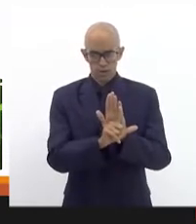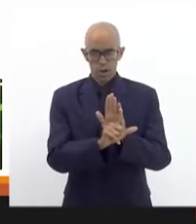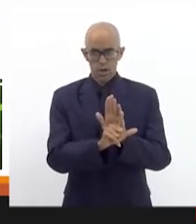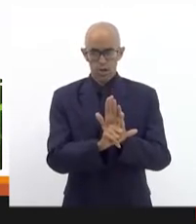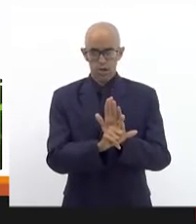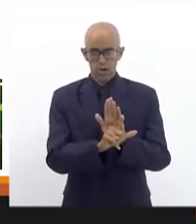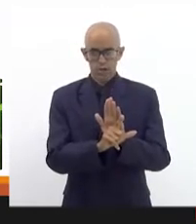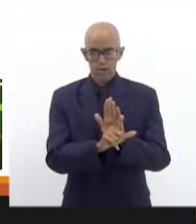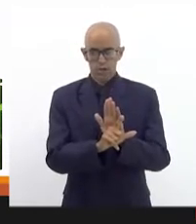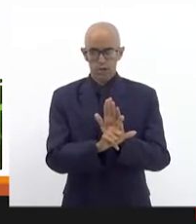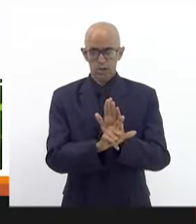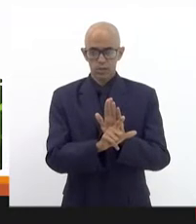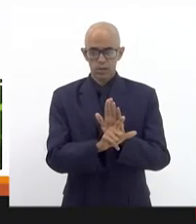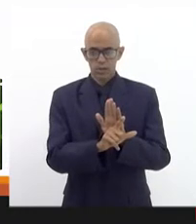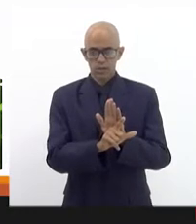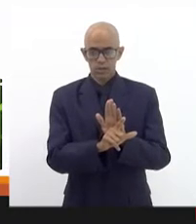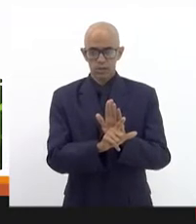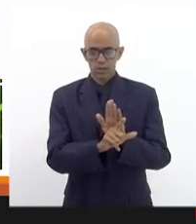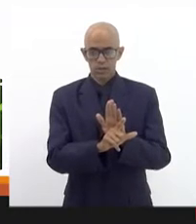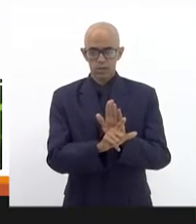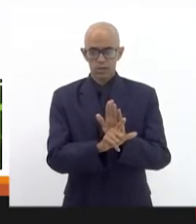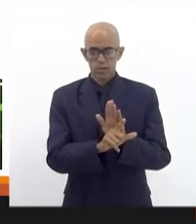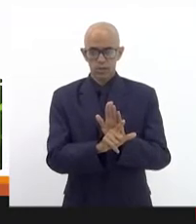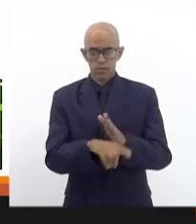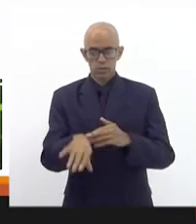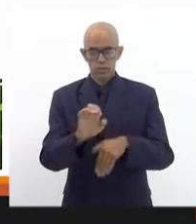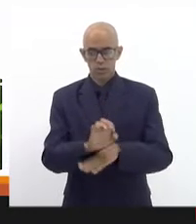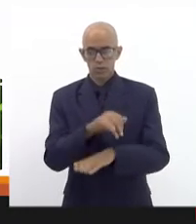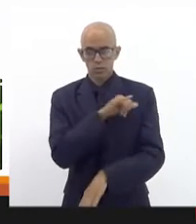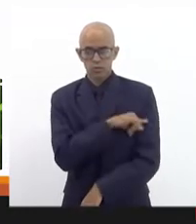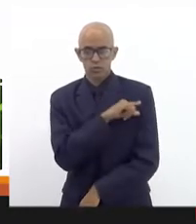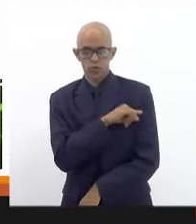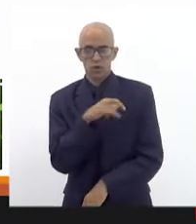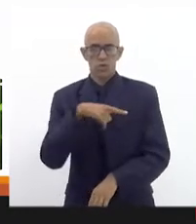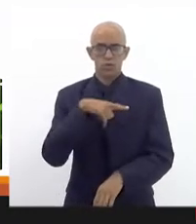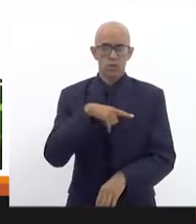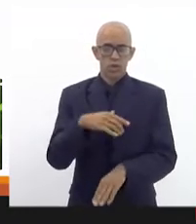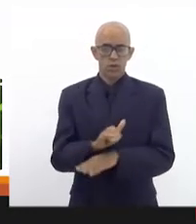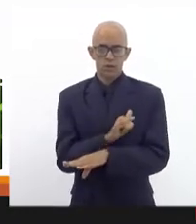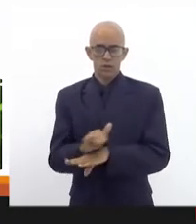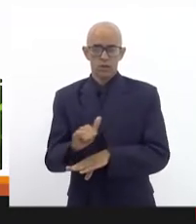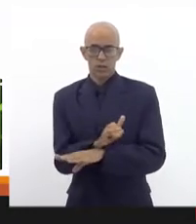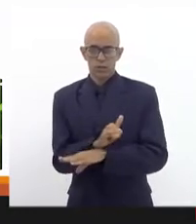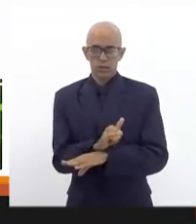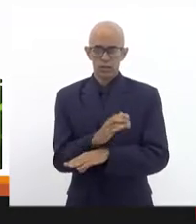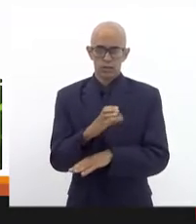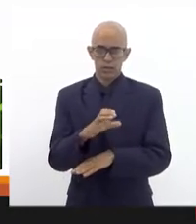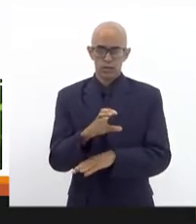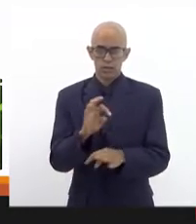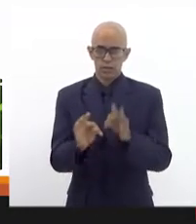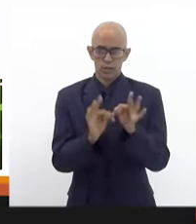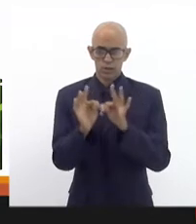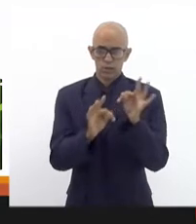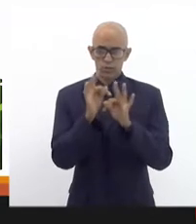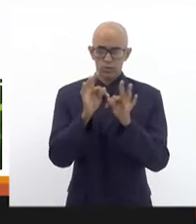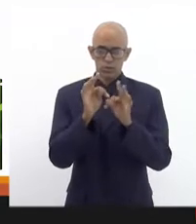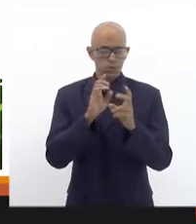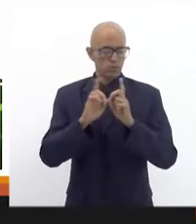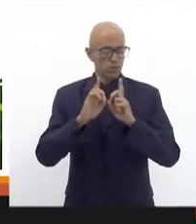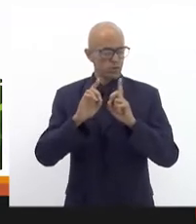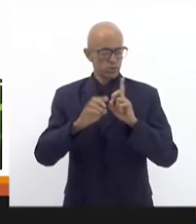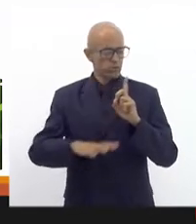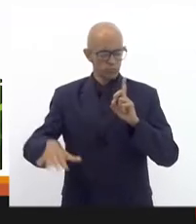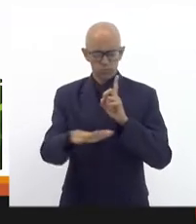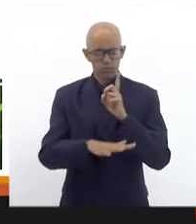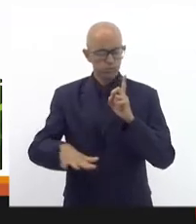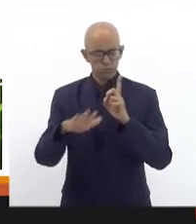lei, né, o Estado do Rio de Janeiro tem a sua estratégia estadual de ciência e tecnologia debatida amplamente com a